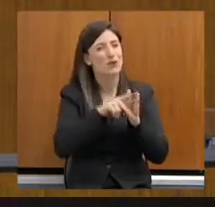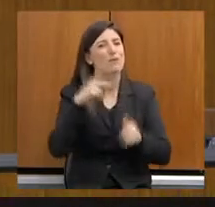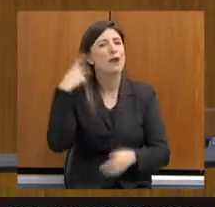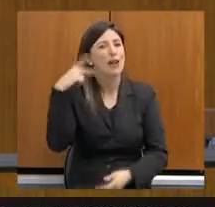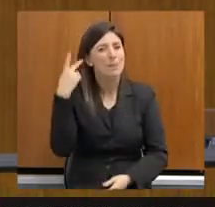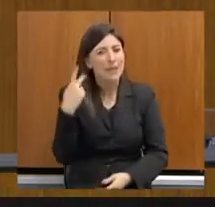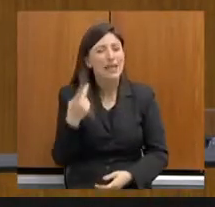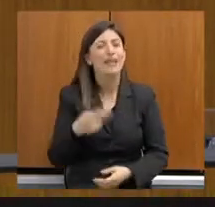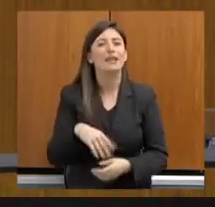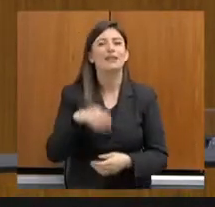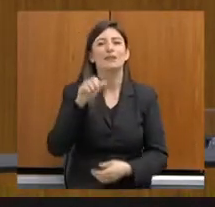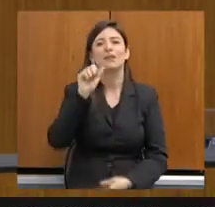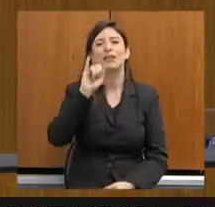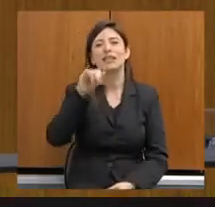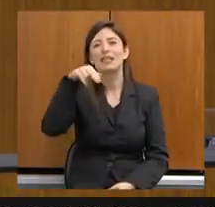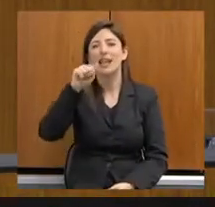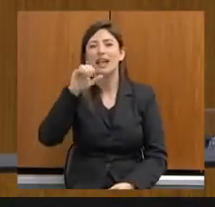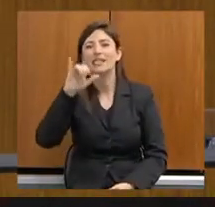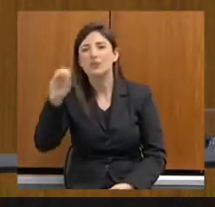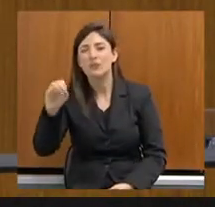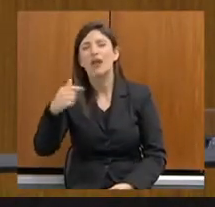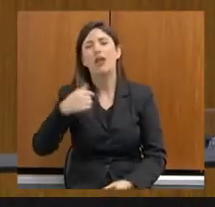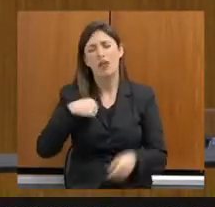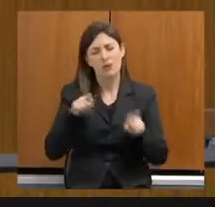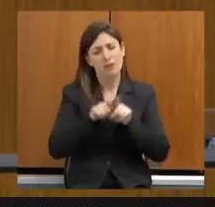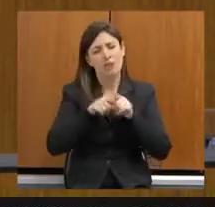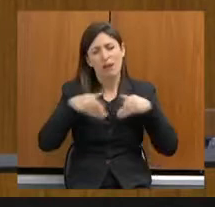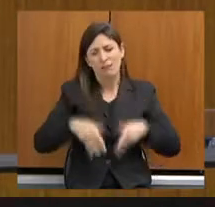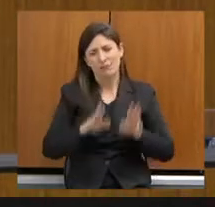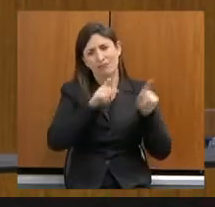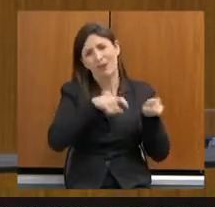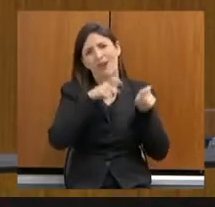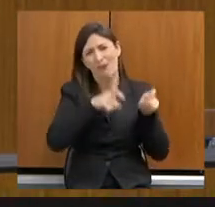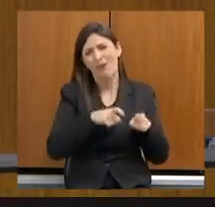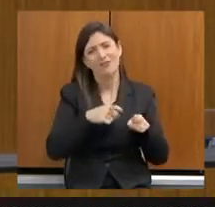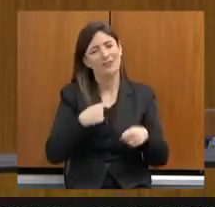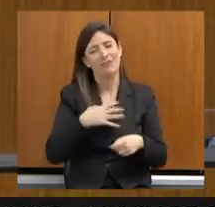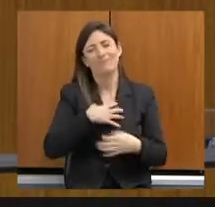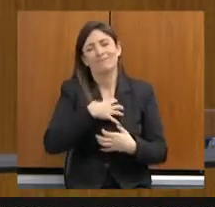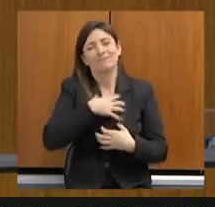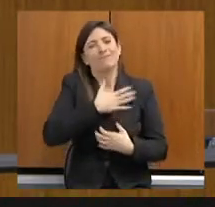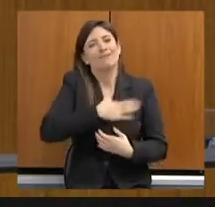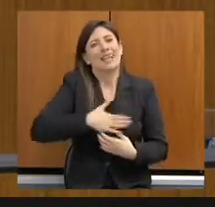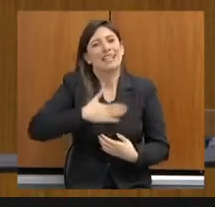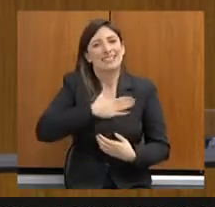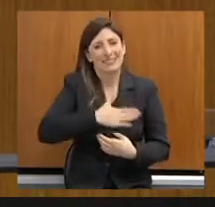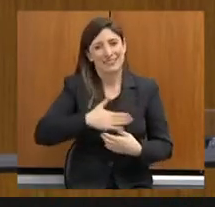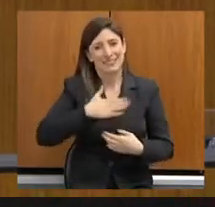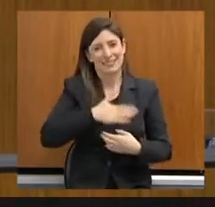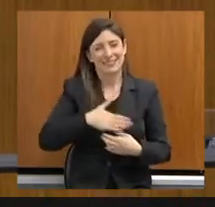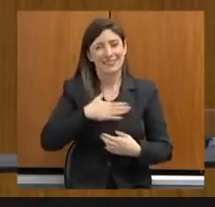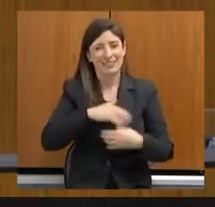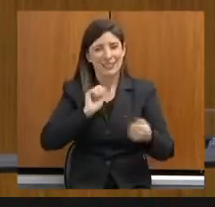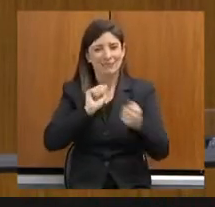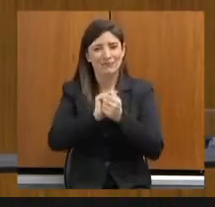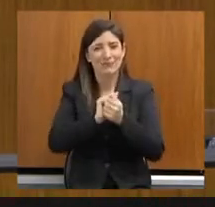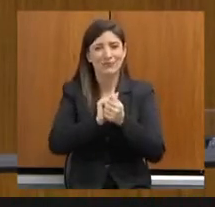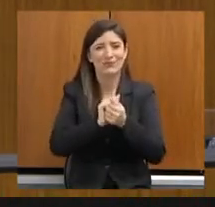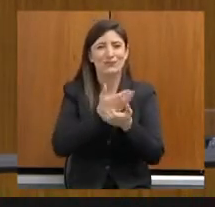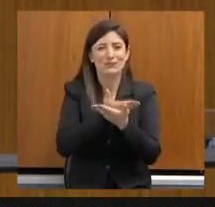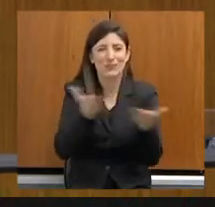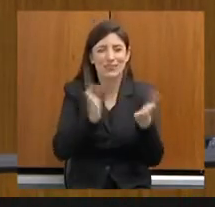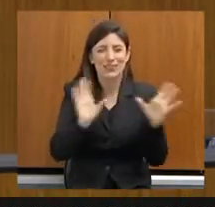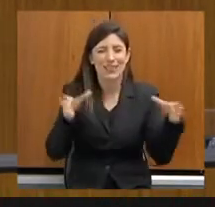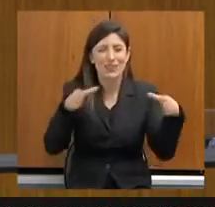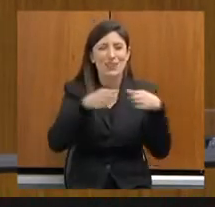mesma forma Inácio eu que também sou da roça É um prazer imenso é juntamente recebendo aqui nessa comissão na